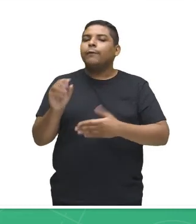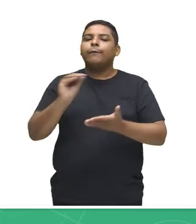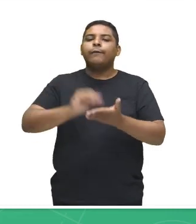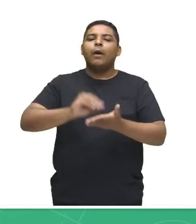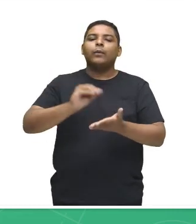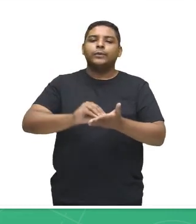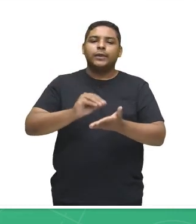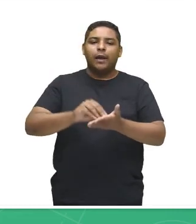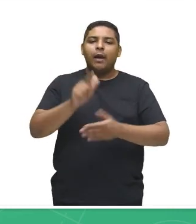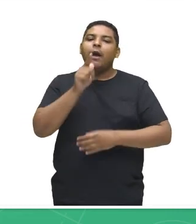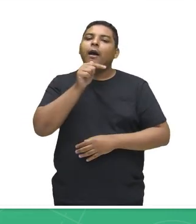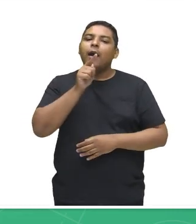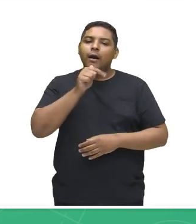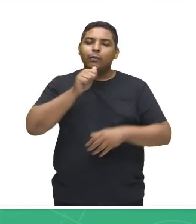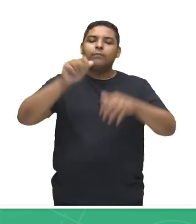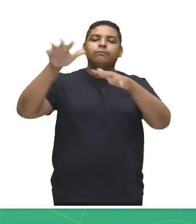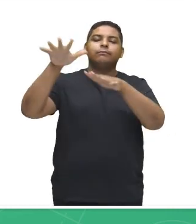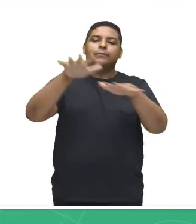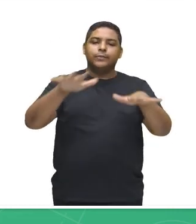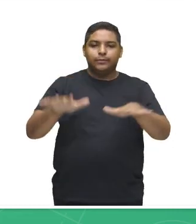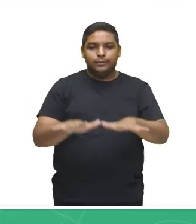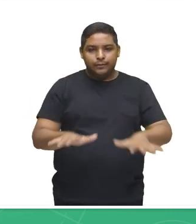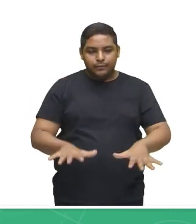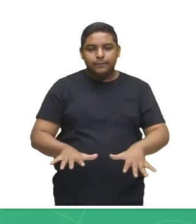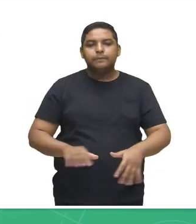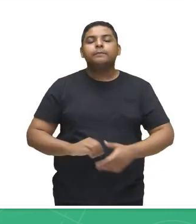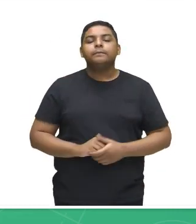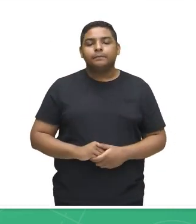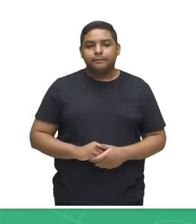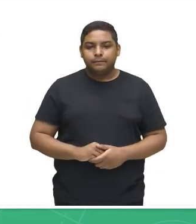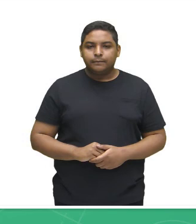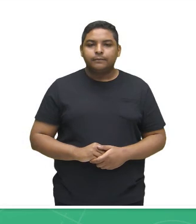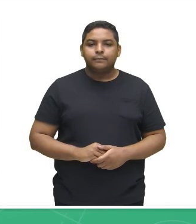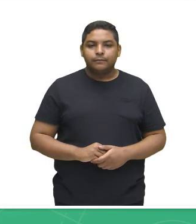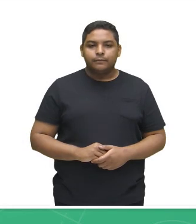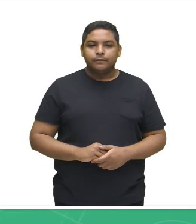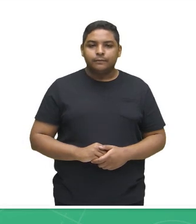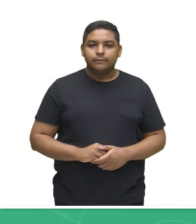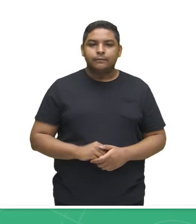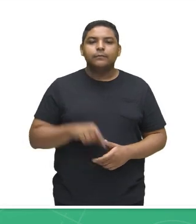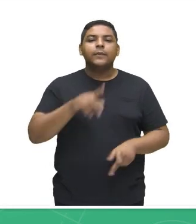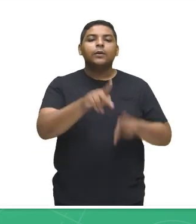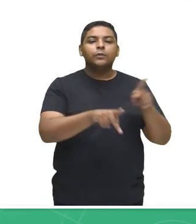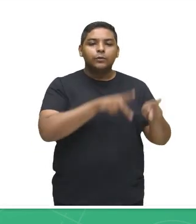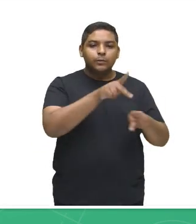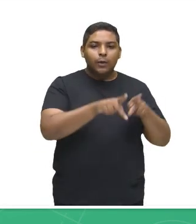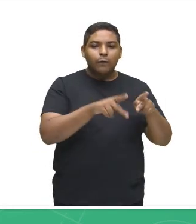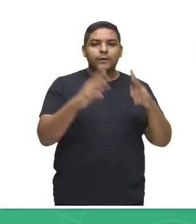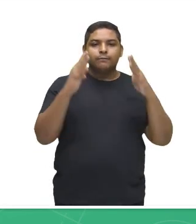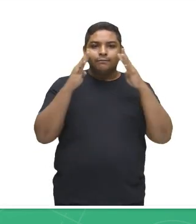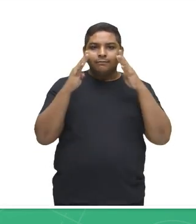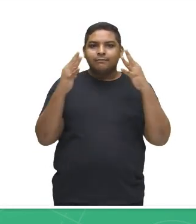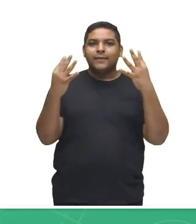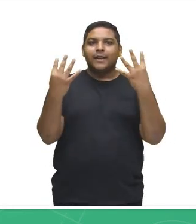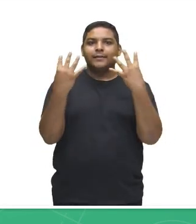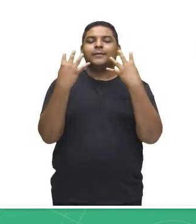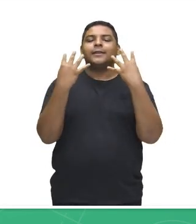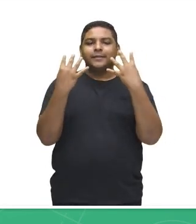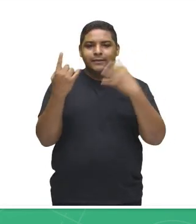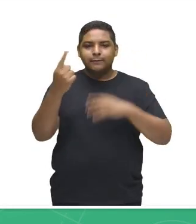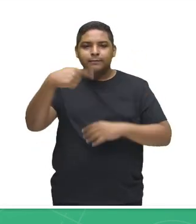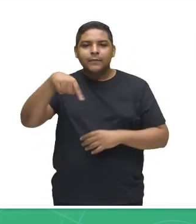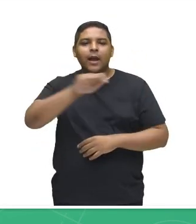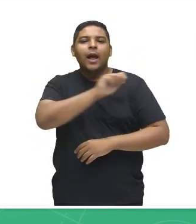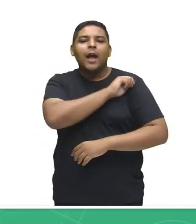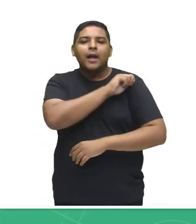os seus períodos de seca. Então, eu tenho certeza que aí esses povos chamaram bastante a atenção de vocês e que os meus alunos